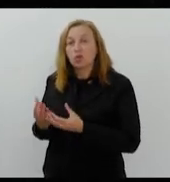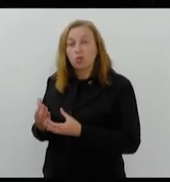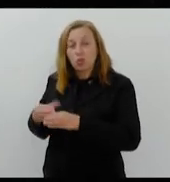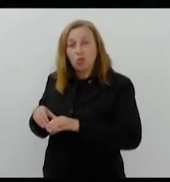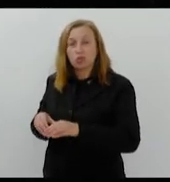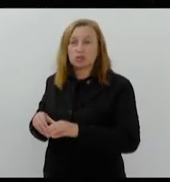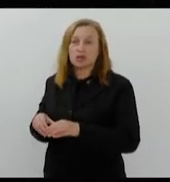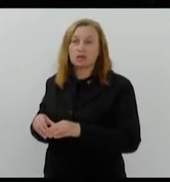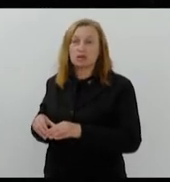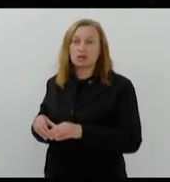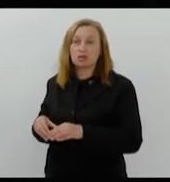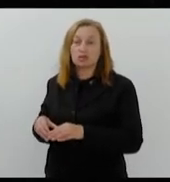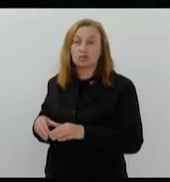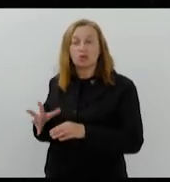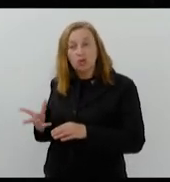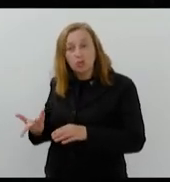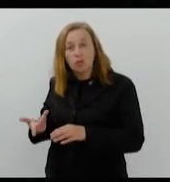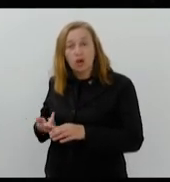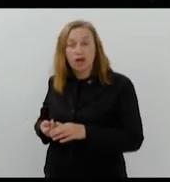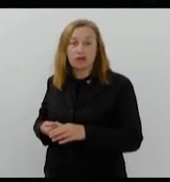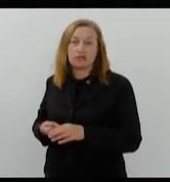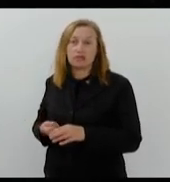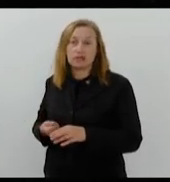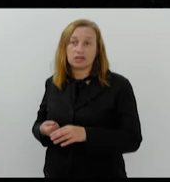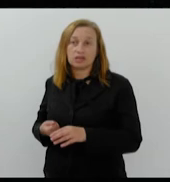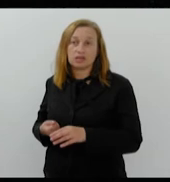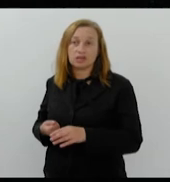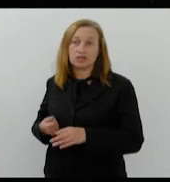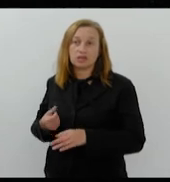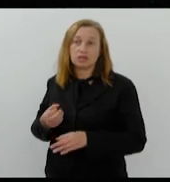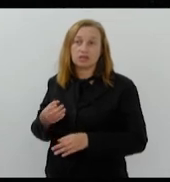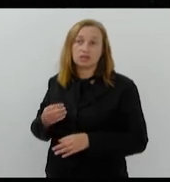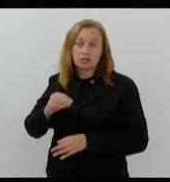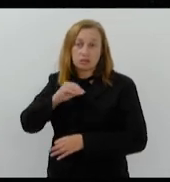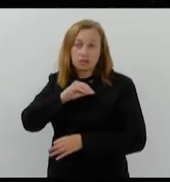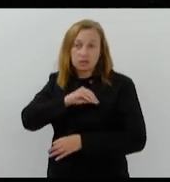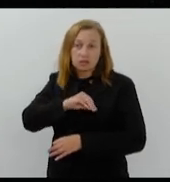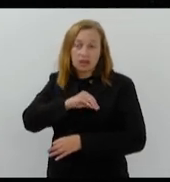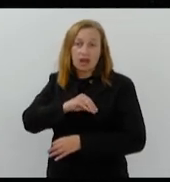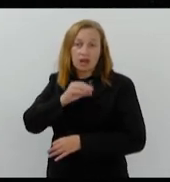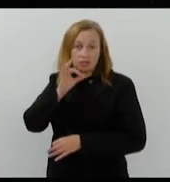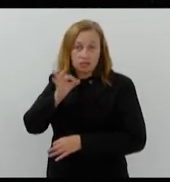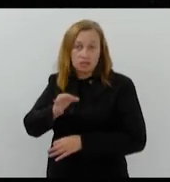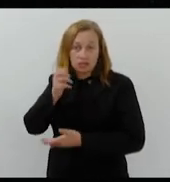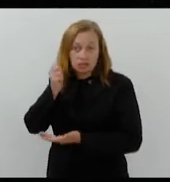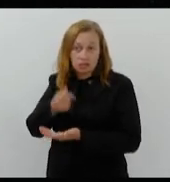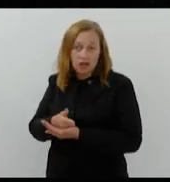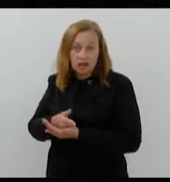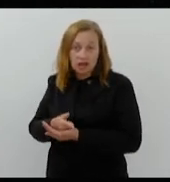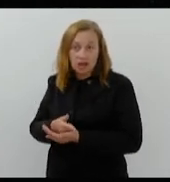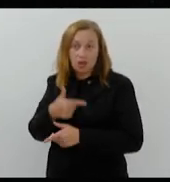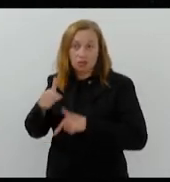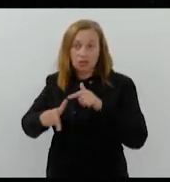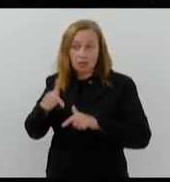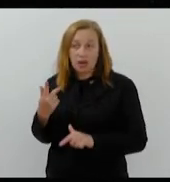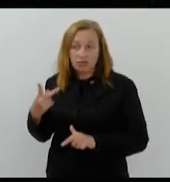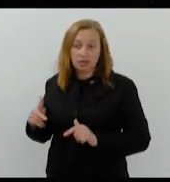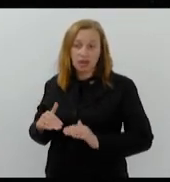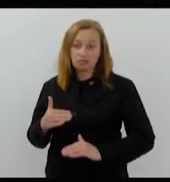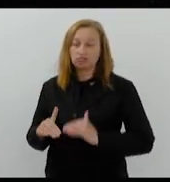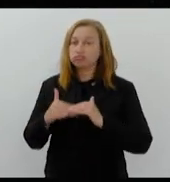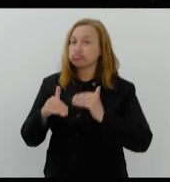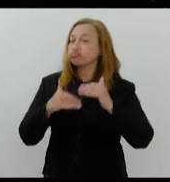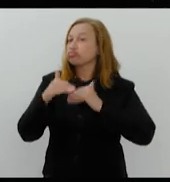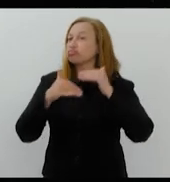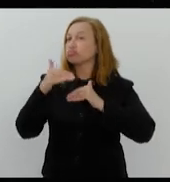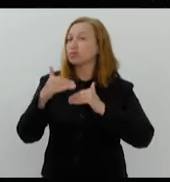concursado, qualificado e justamente remunerado, o serviço público avança. E é o